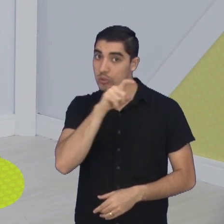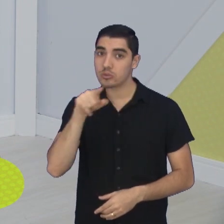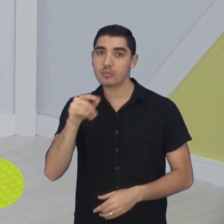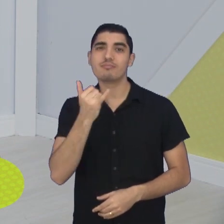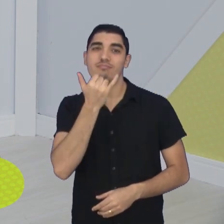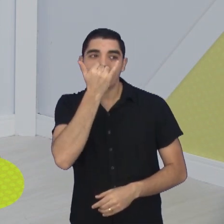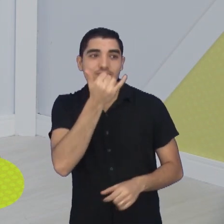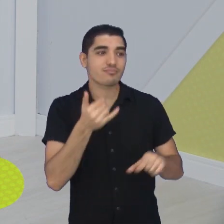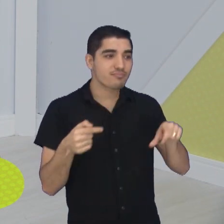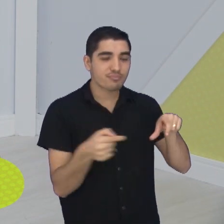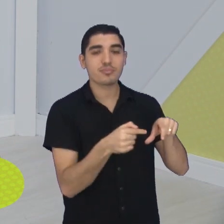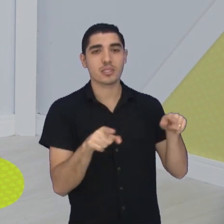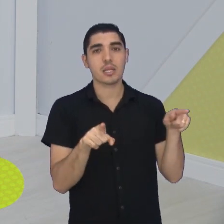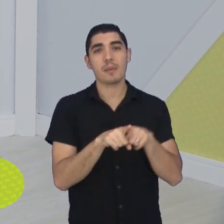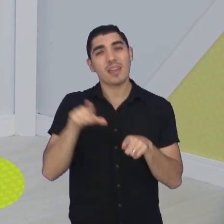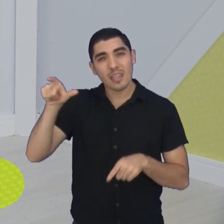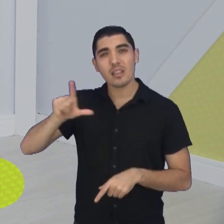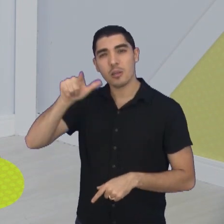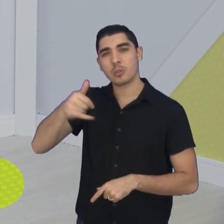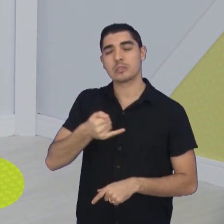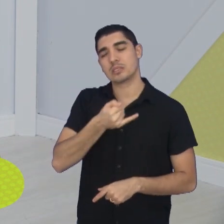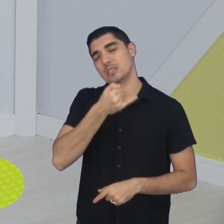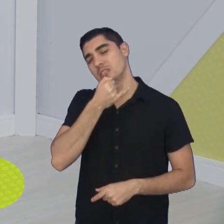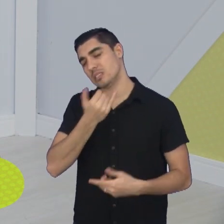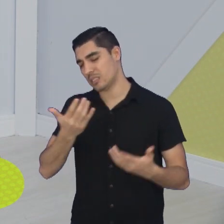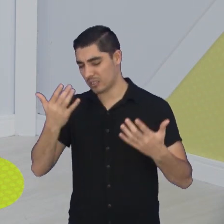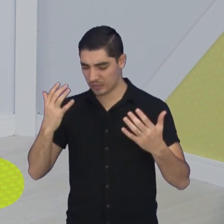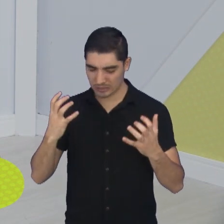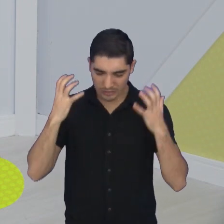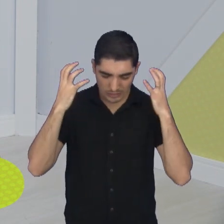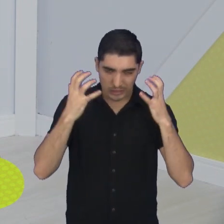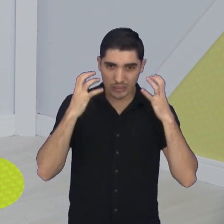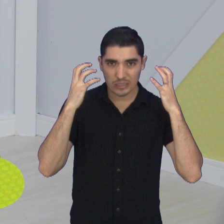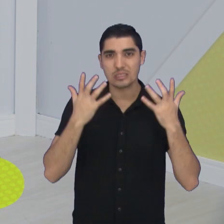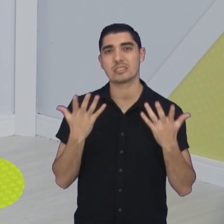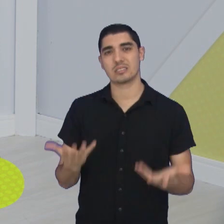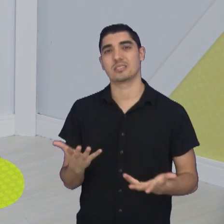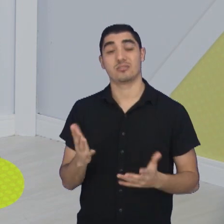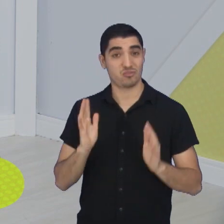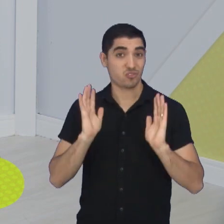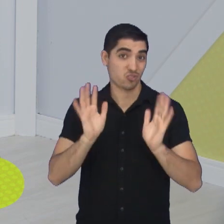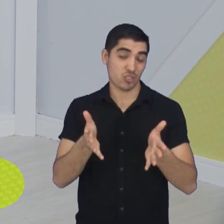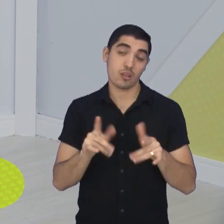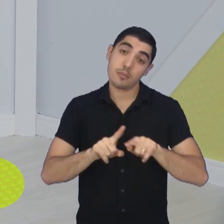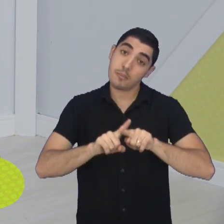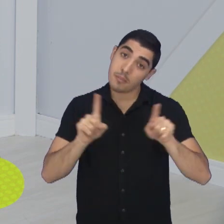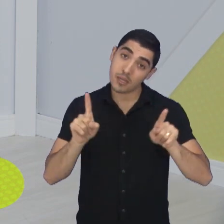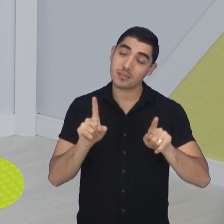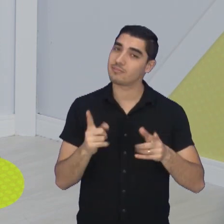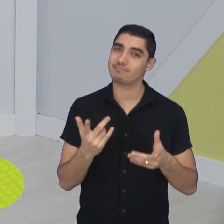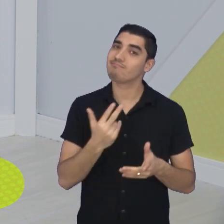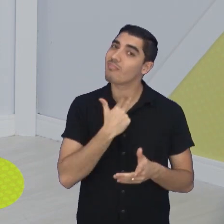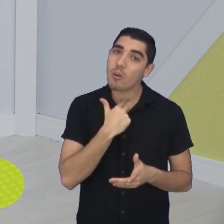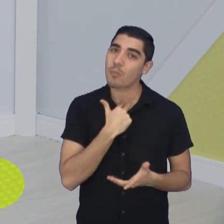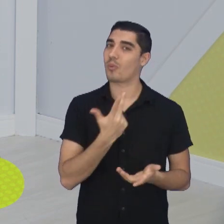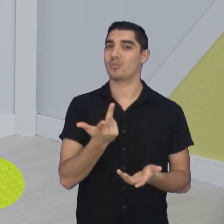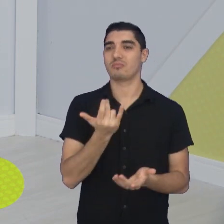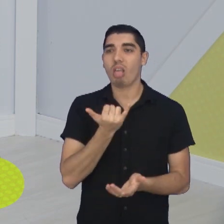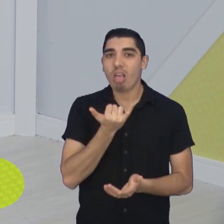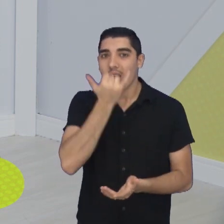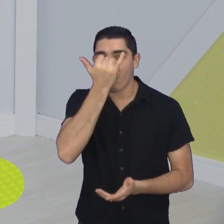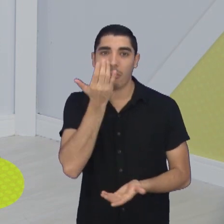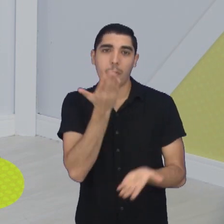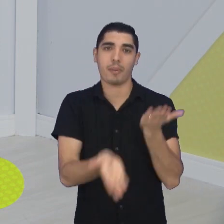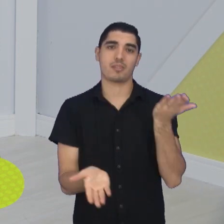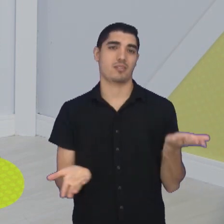um gol perdido. Tanto é que o Nicolas se lamentou lá atrás na rede, abraçado na rede lá e tudo mais. Não pode perder e contou com um azar